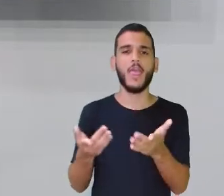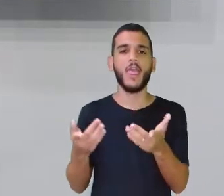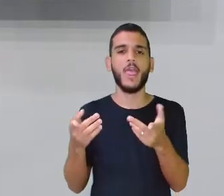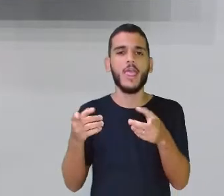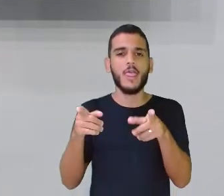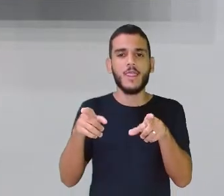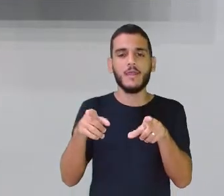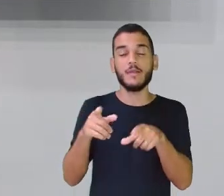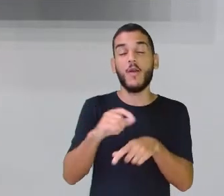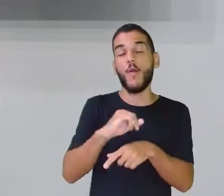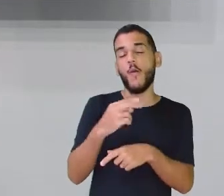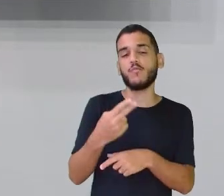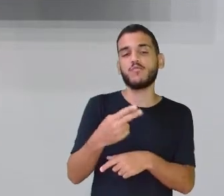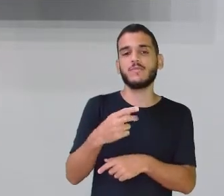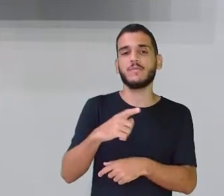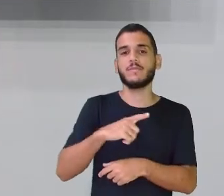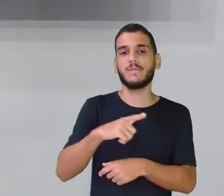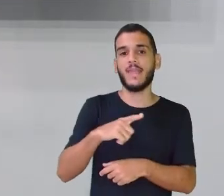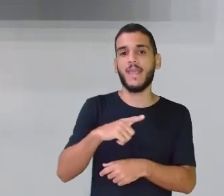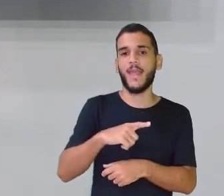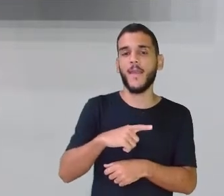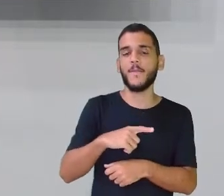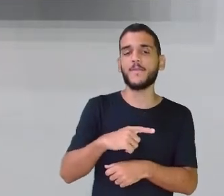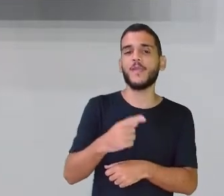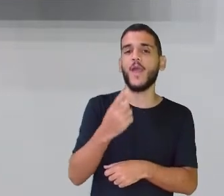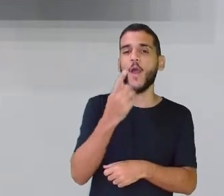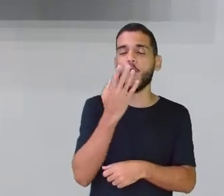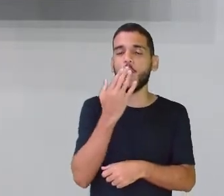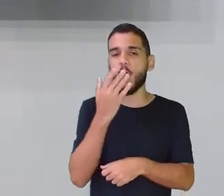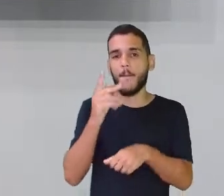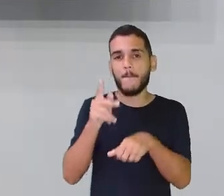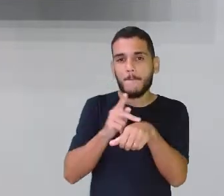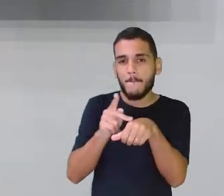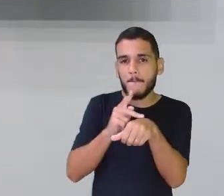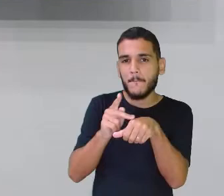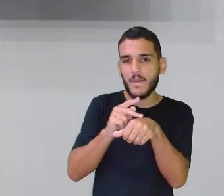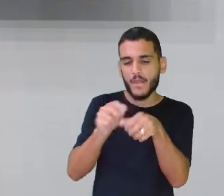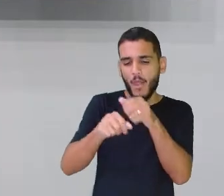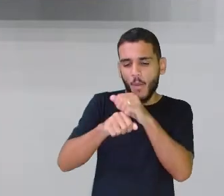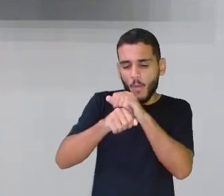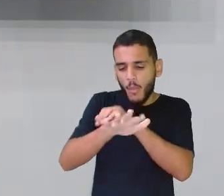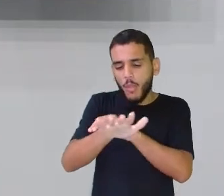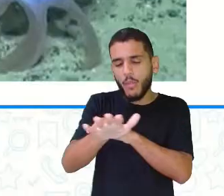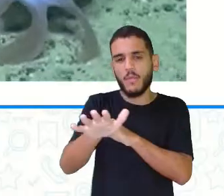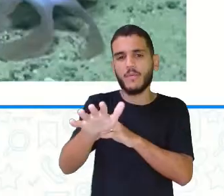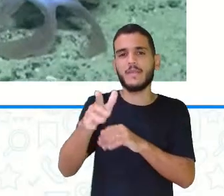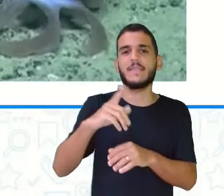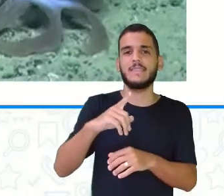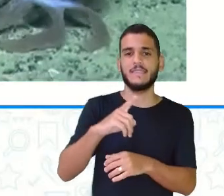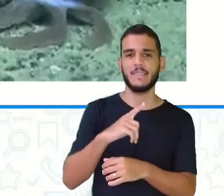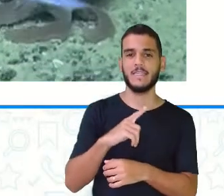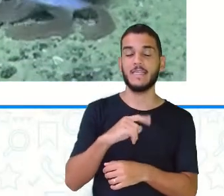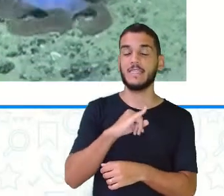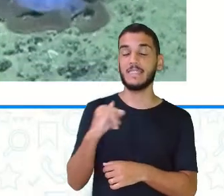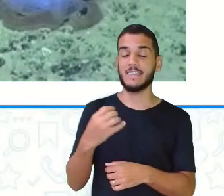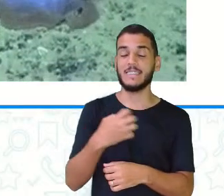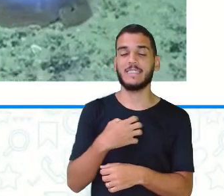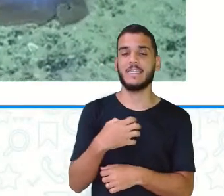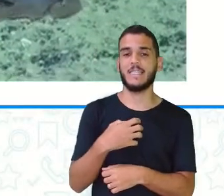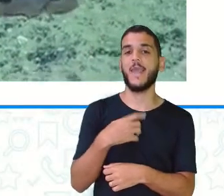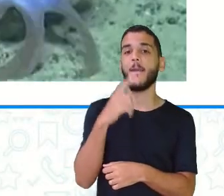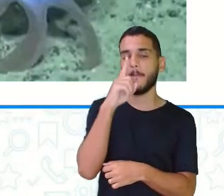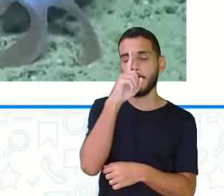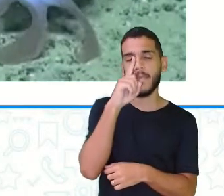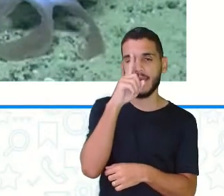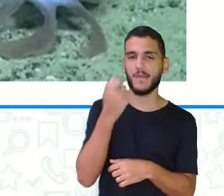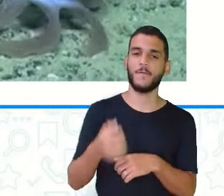se sentindo ameaçado e foge. E tem mais curiosidade que eu botei aqui, ó. Eles também vivem na água, como a gente está vendo